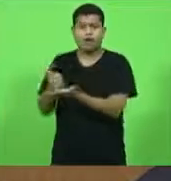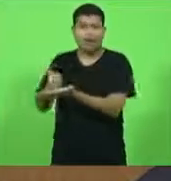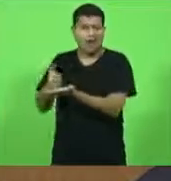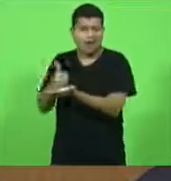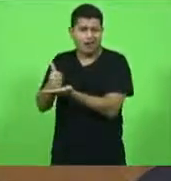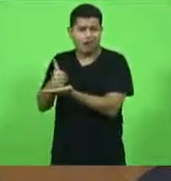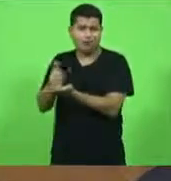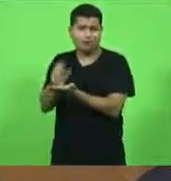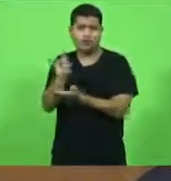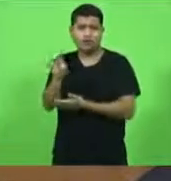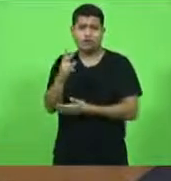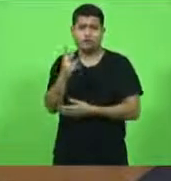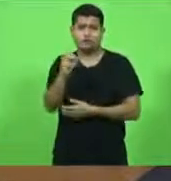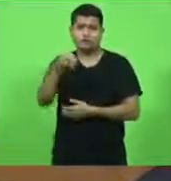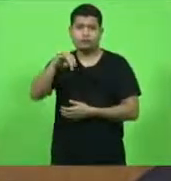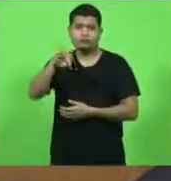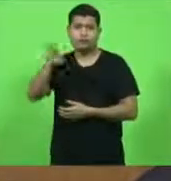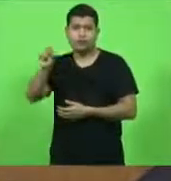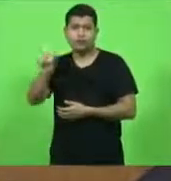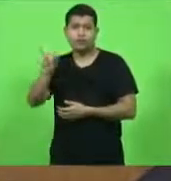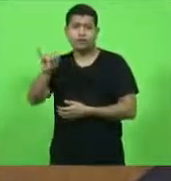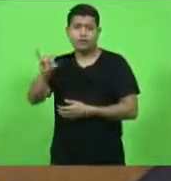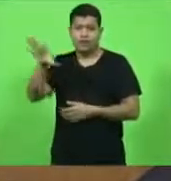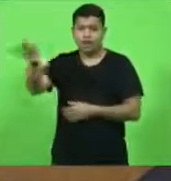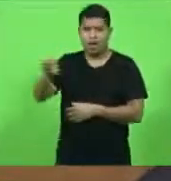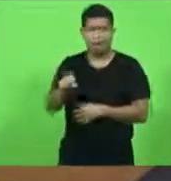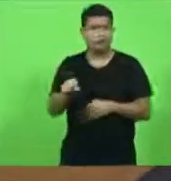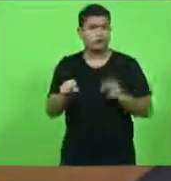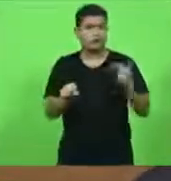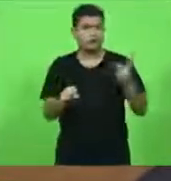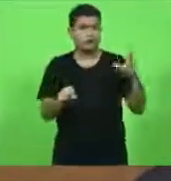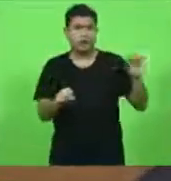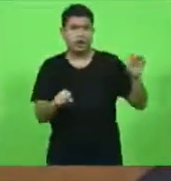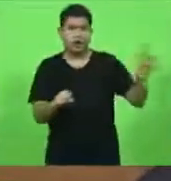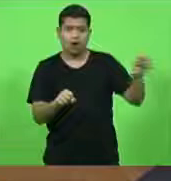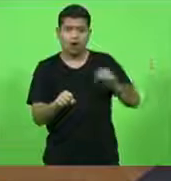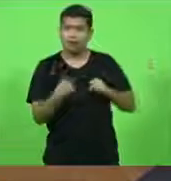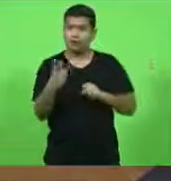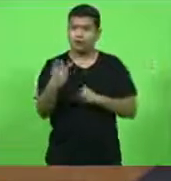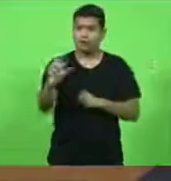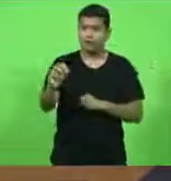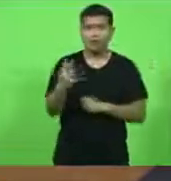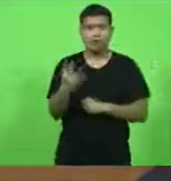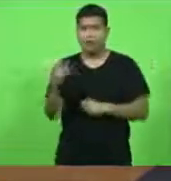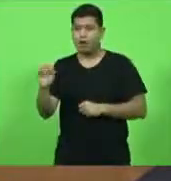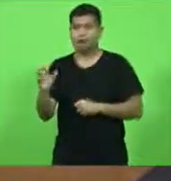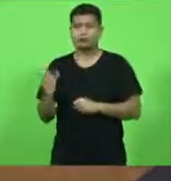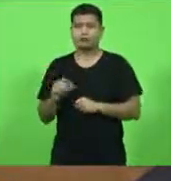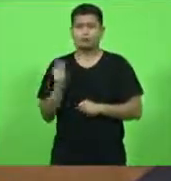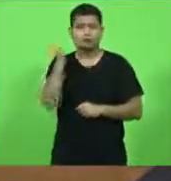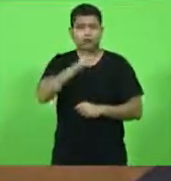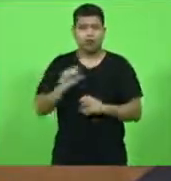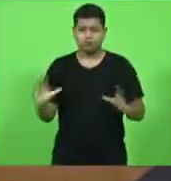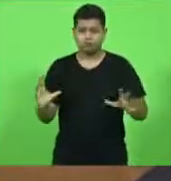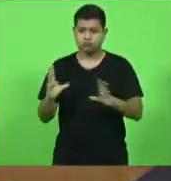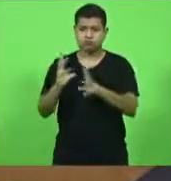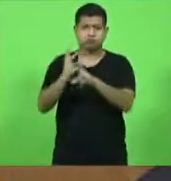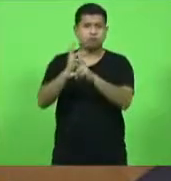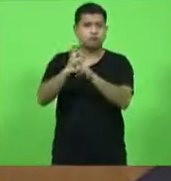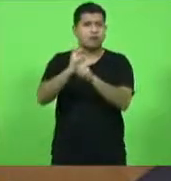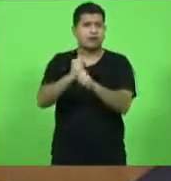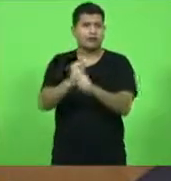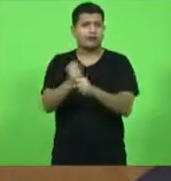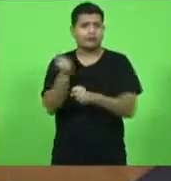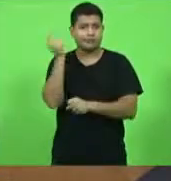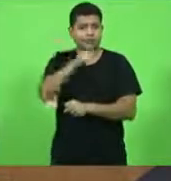milhões. Se pegar 20 daquela, 10 da outra, 30 da outra, 40 da outra, daqui a pouco nós teremos os milhões